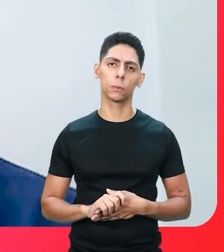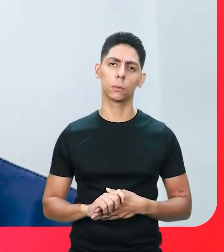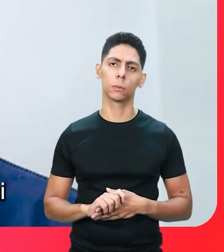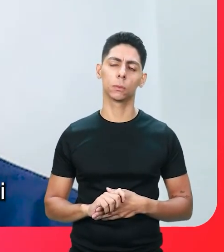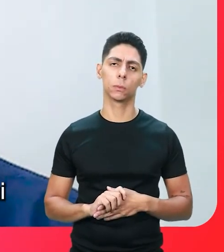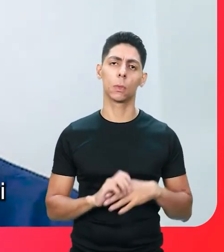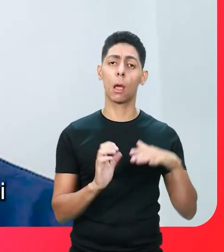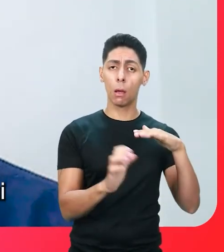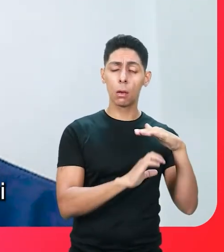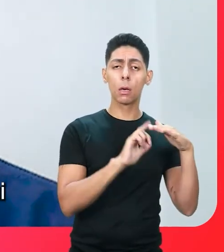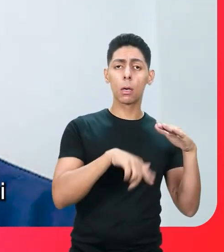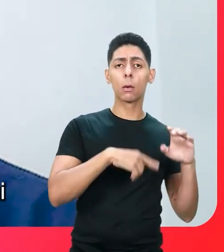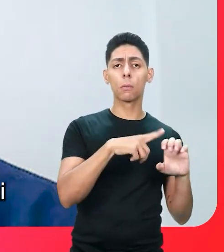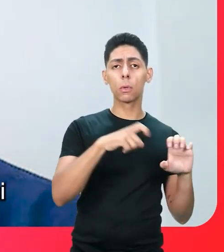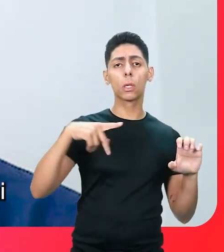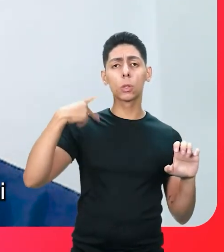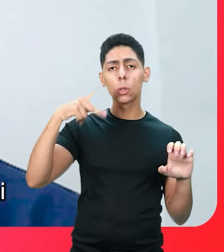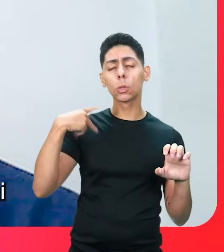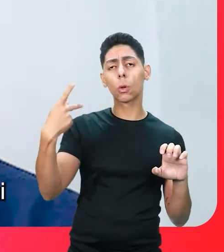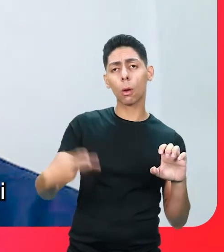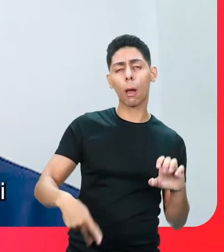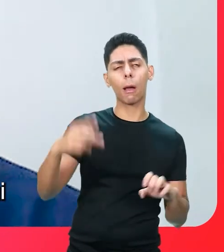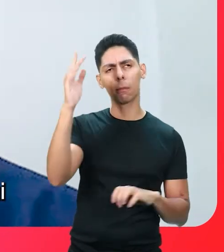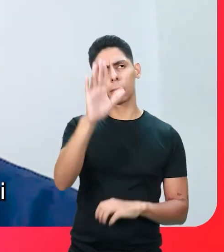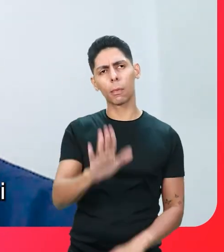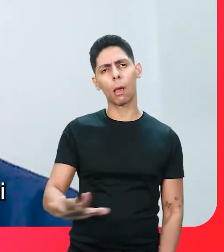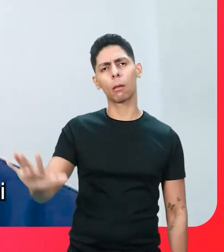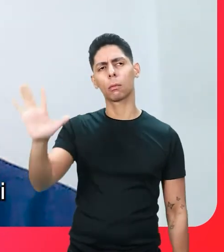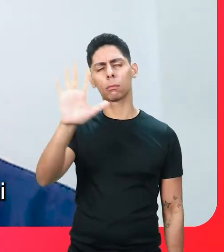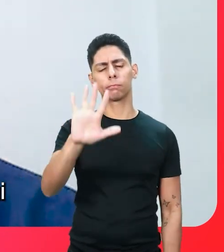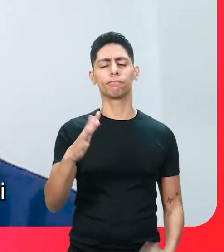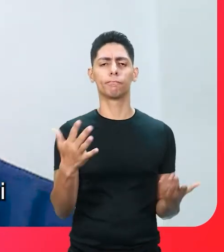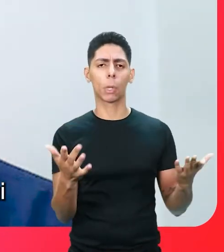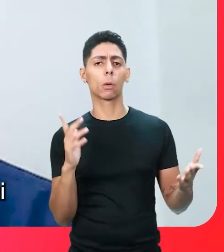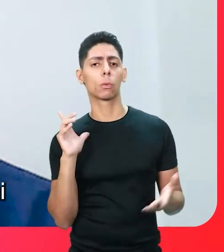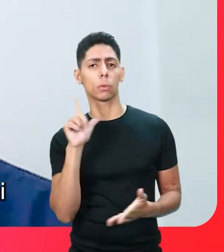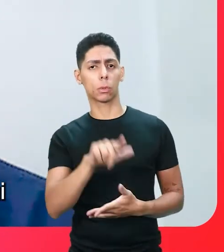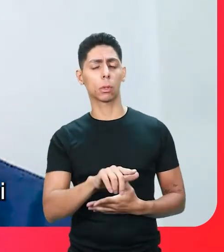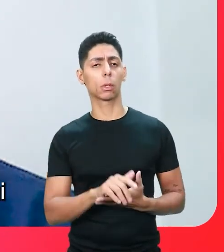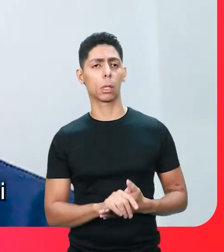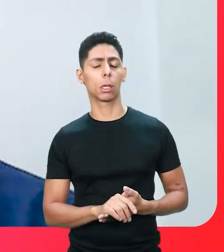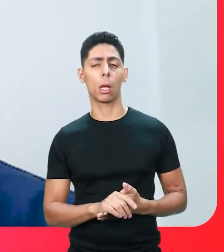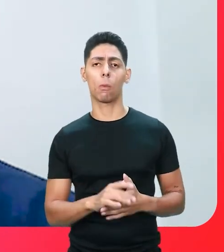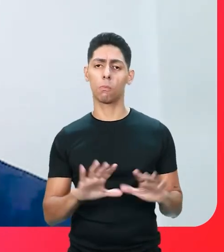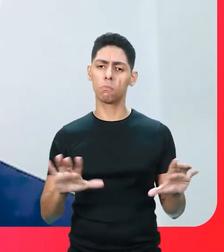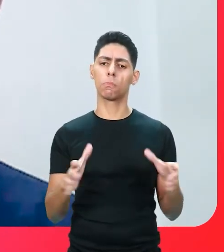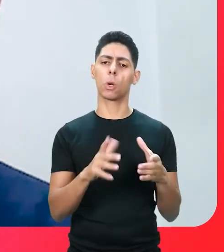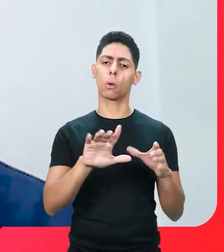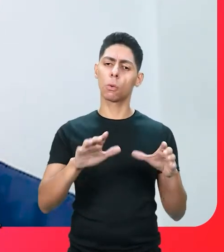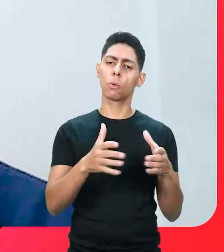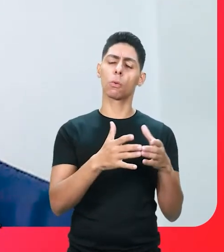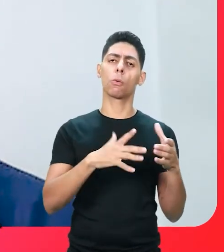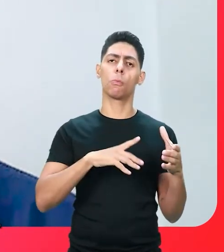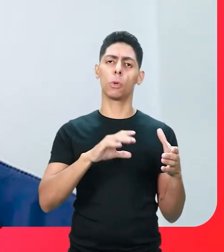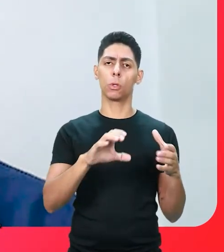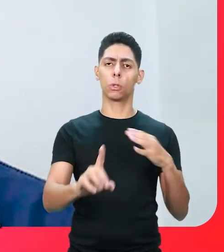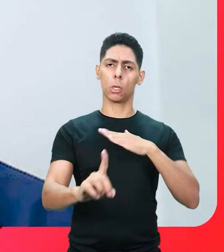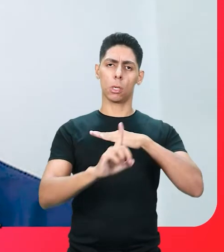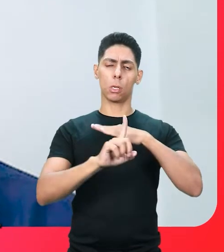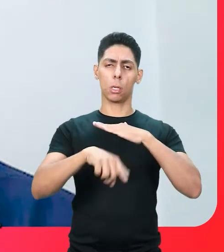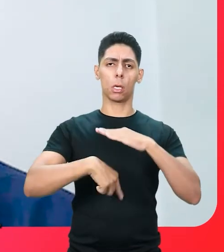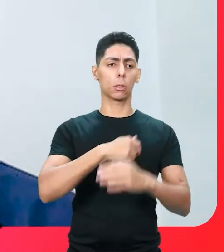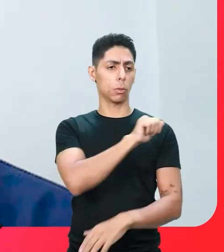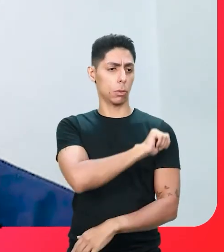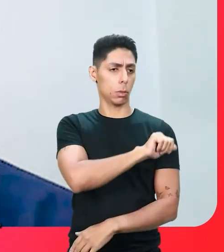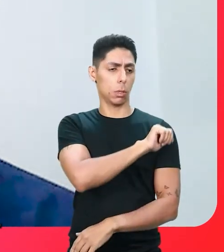Empresários, políticos locais, nacionais e tal, e eu consegui criar uma boa carteira de clientes. No Rio de Janeiro eu tenho uma parceria